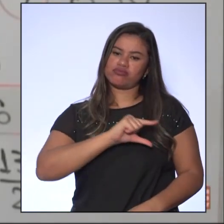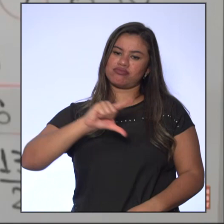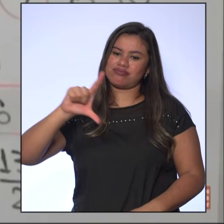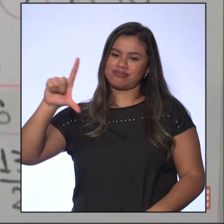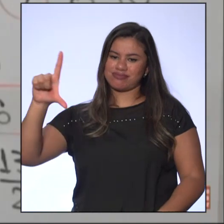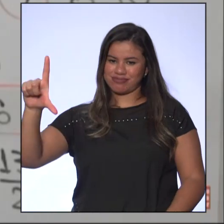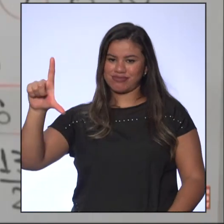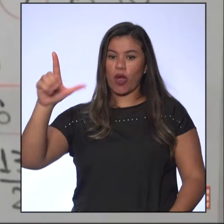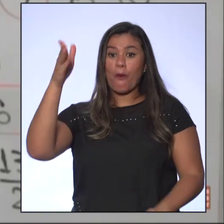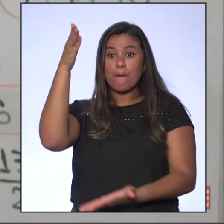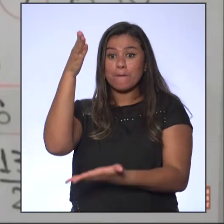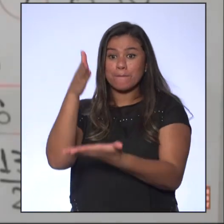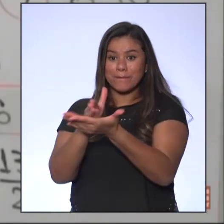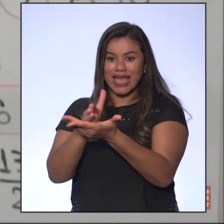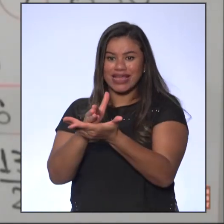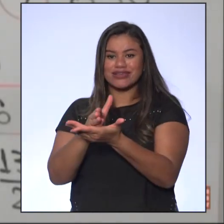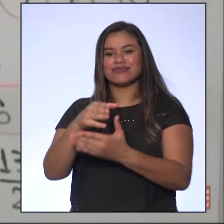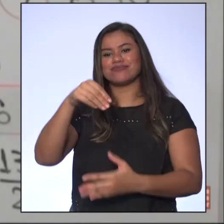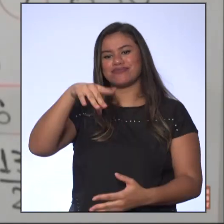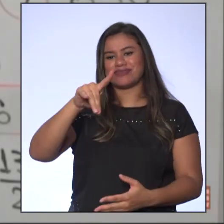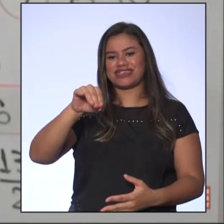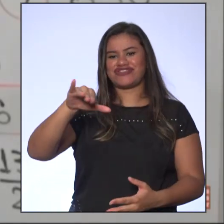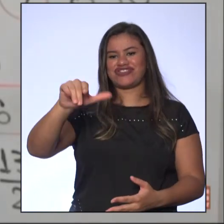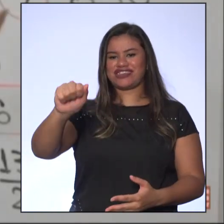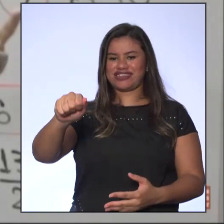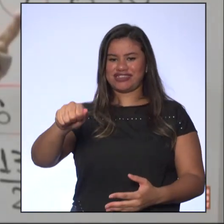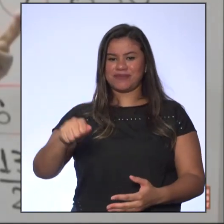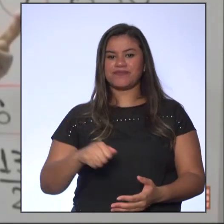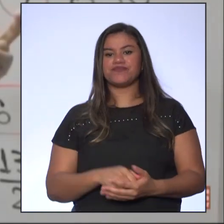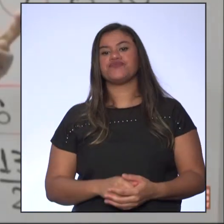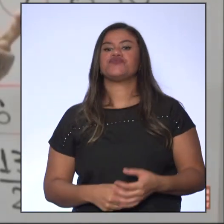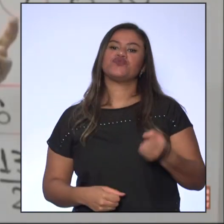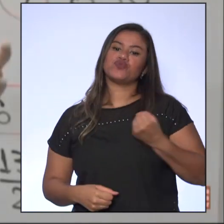Quem está no meio é a nossa mediana. Se for um